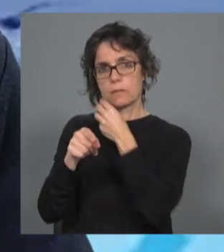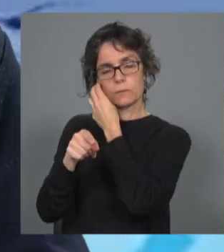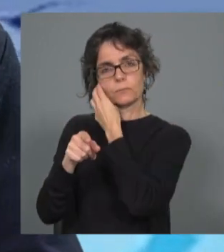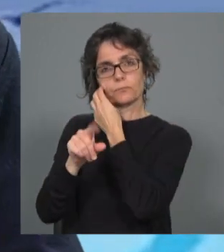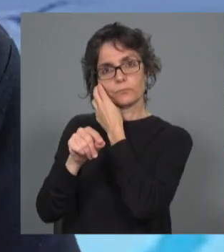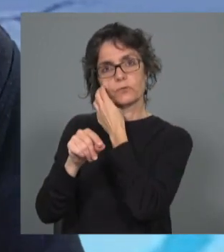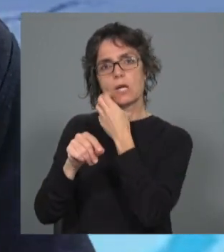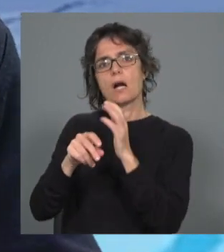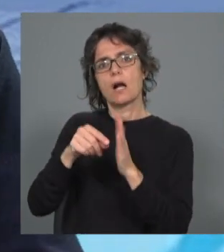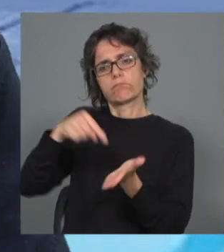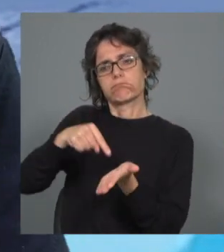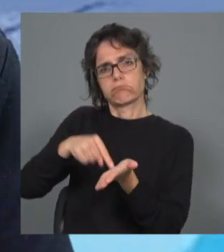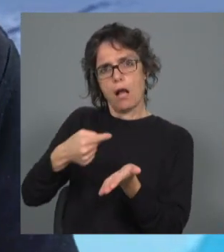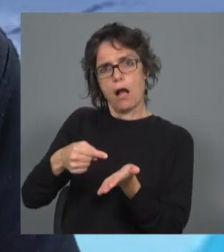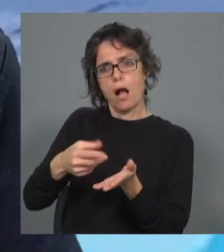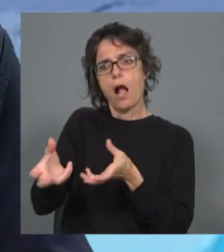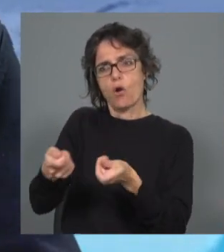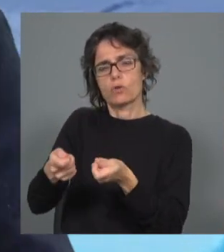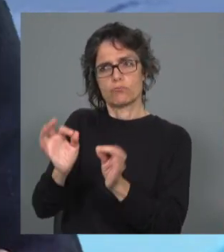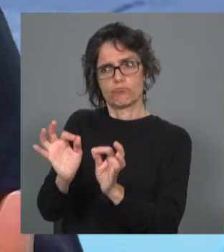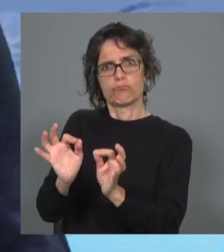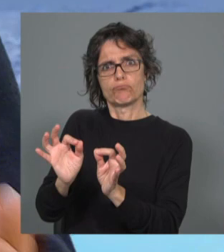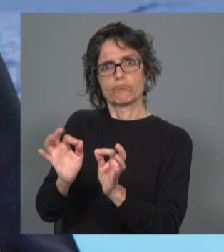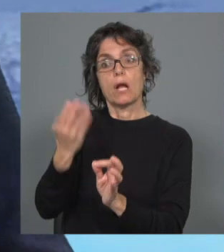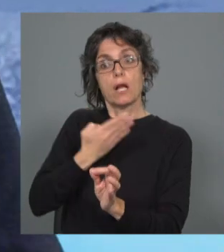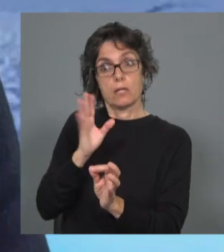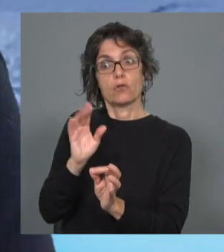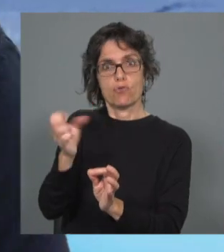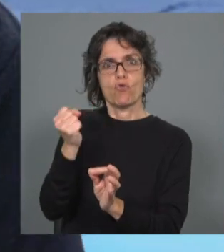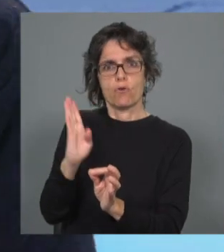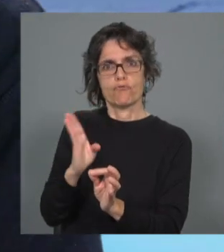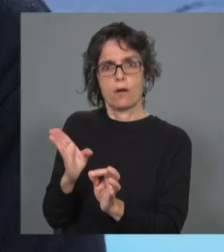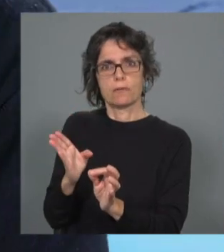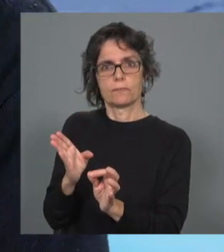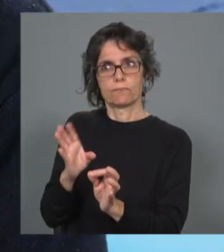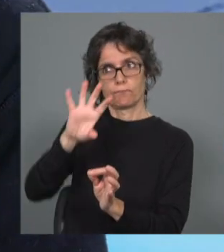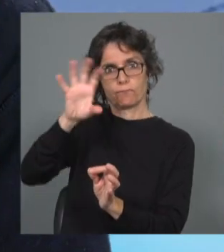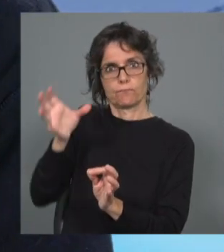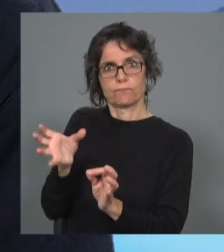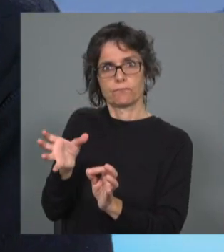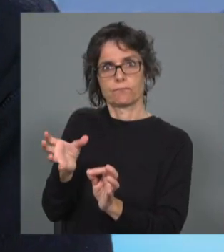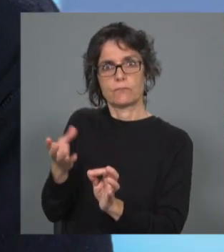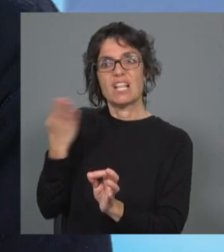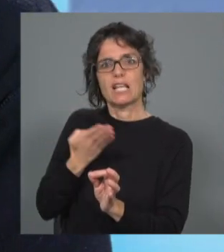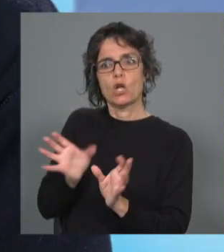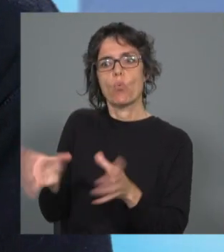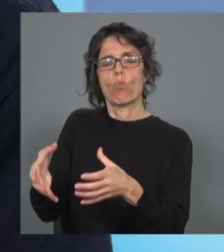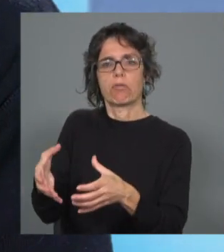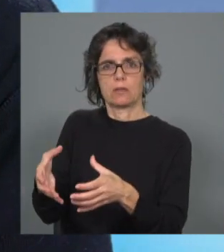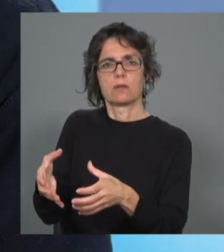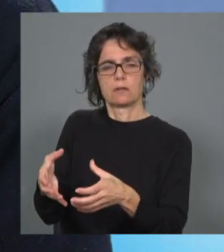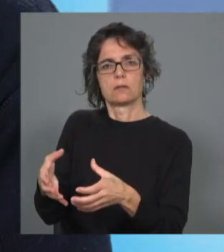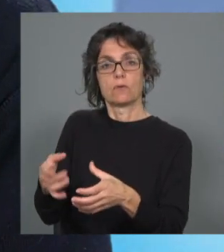algum tipo de exigências e de organização e de direitos, digamos assim, coletivos.